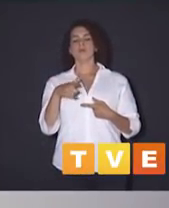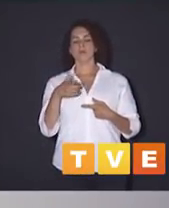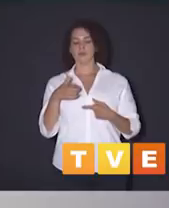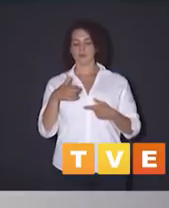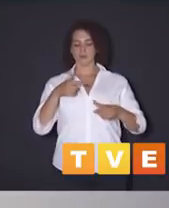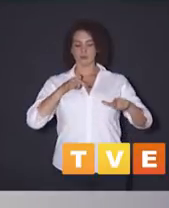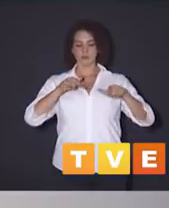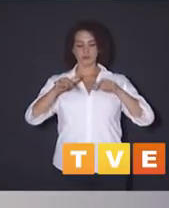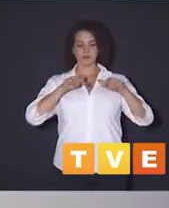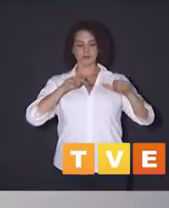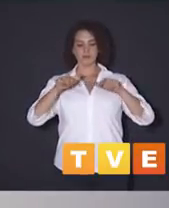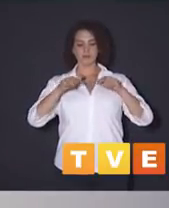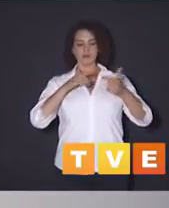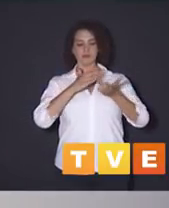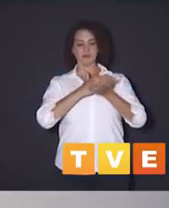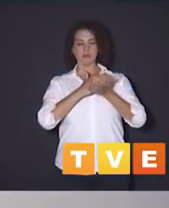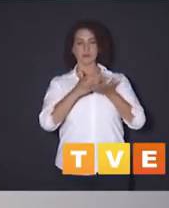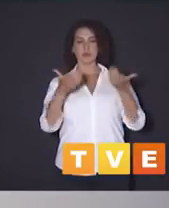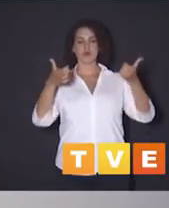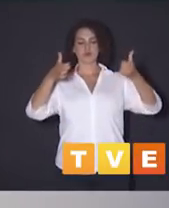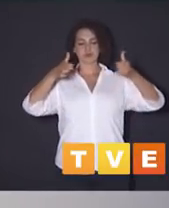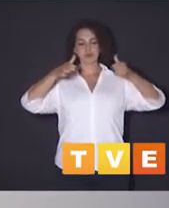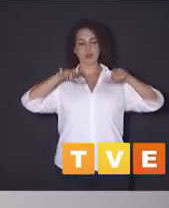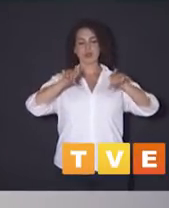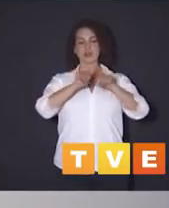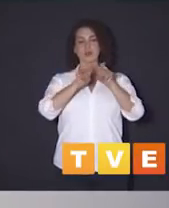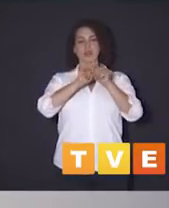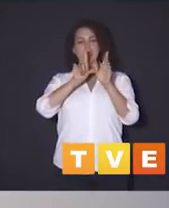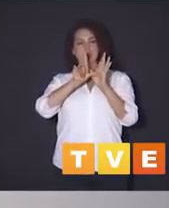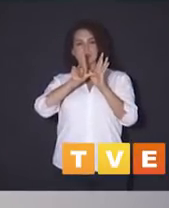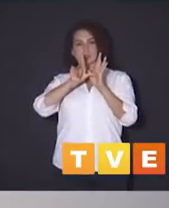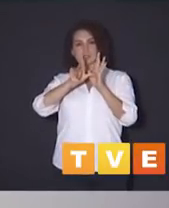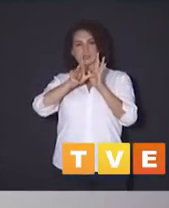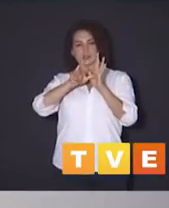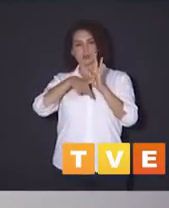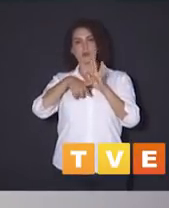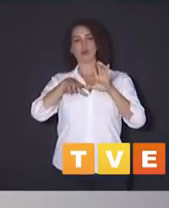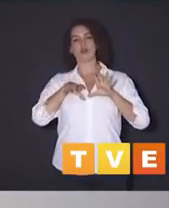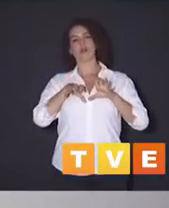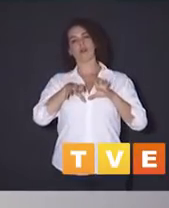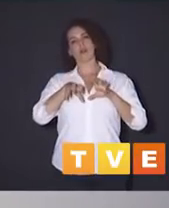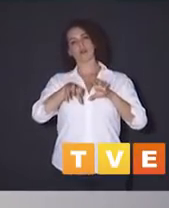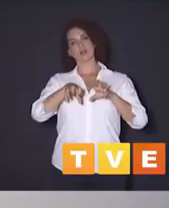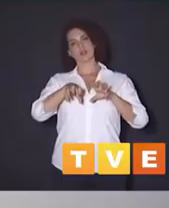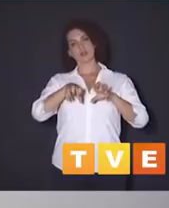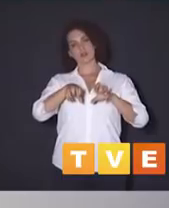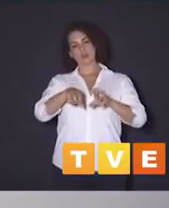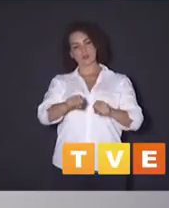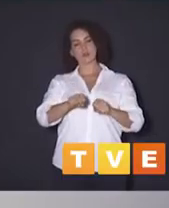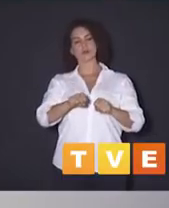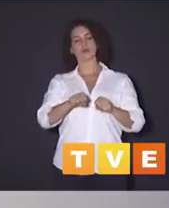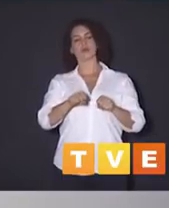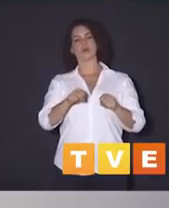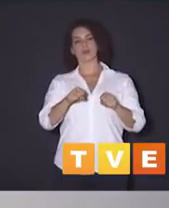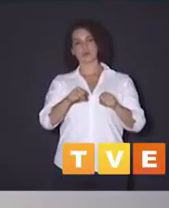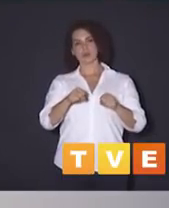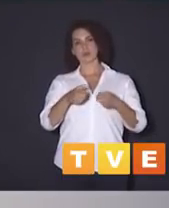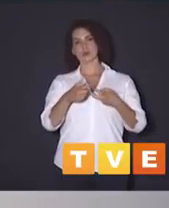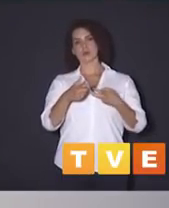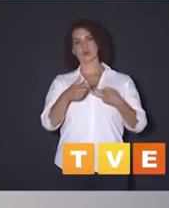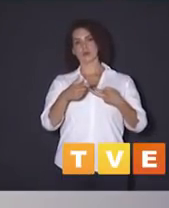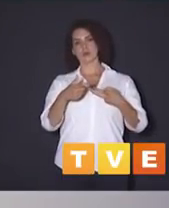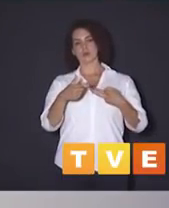trabalho e um retardo muito grande em assumir a o auto sustento e mais em